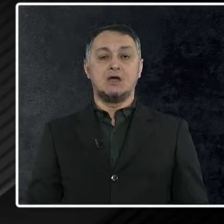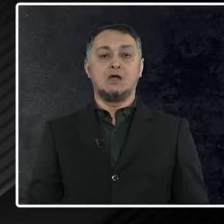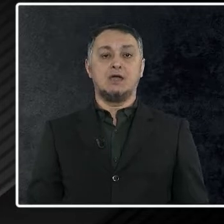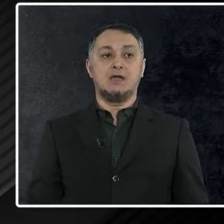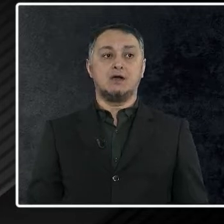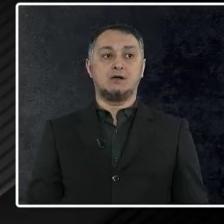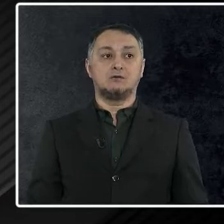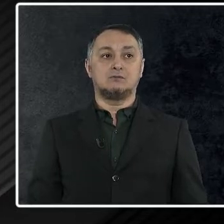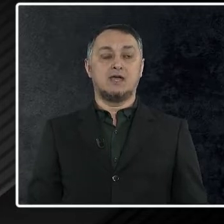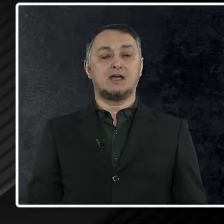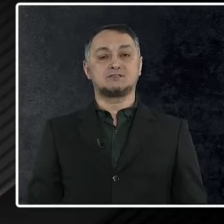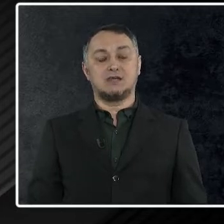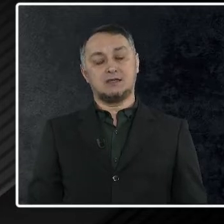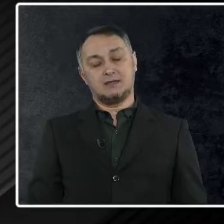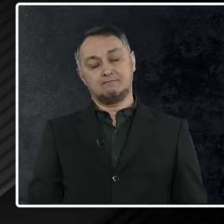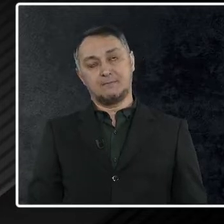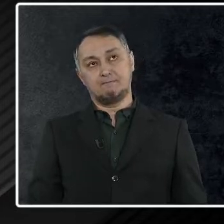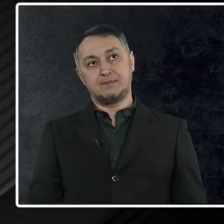gastar,